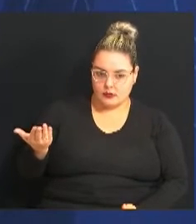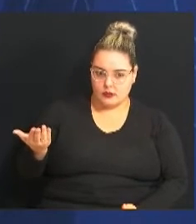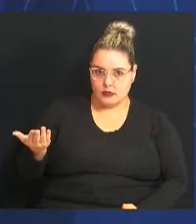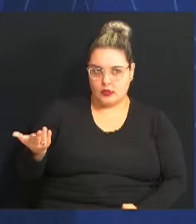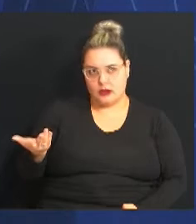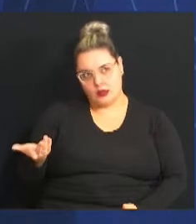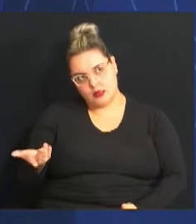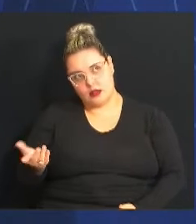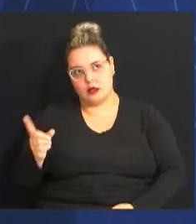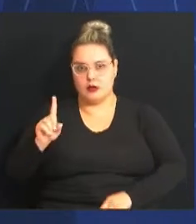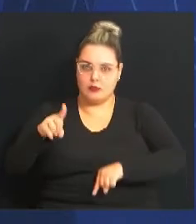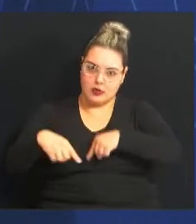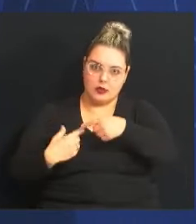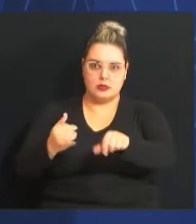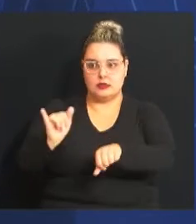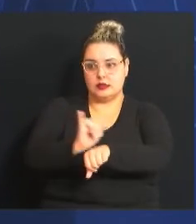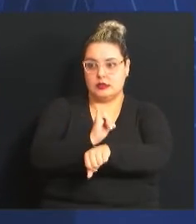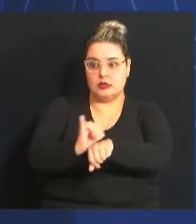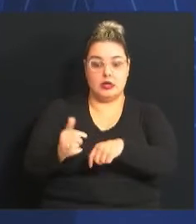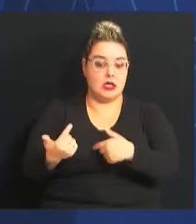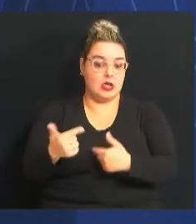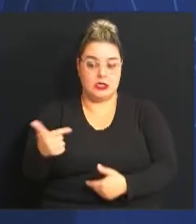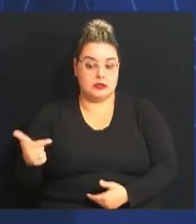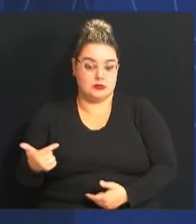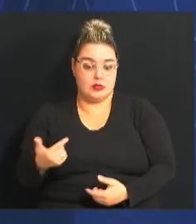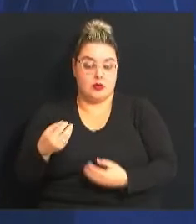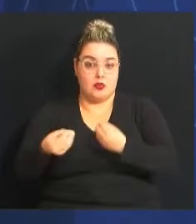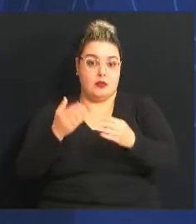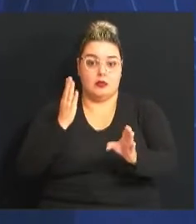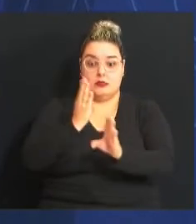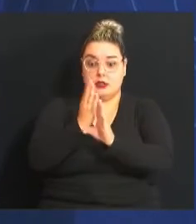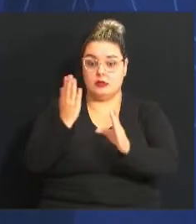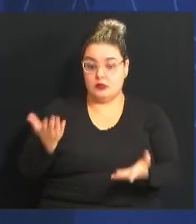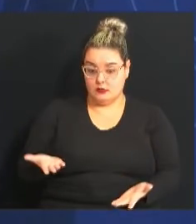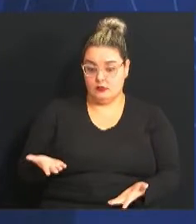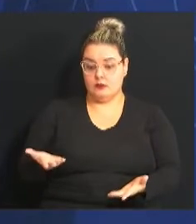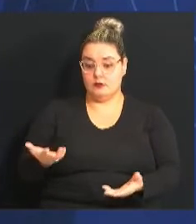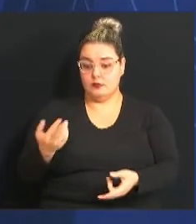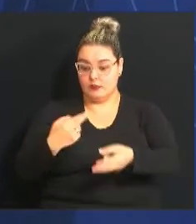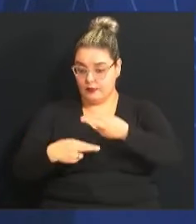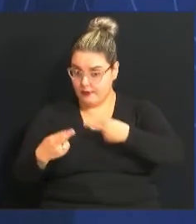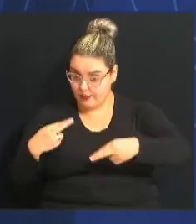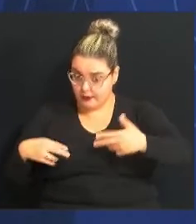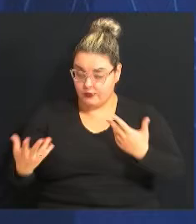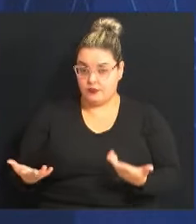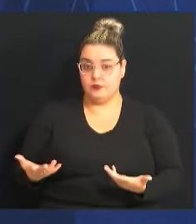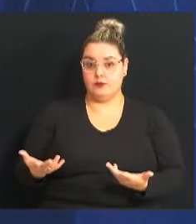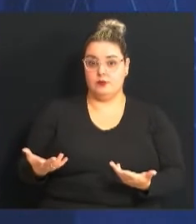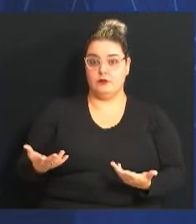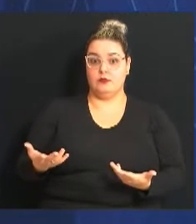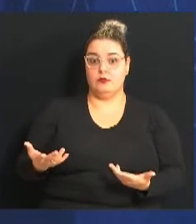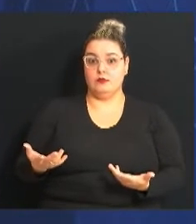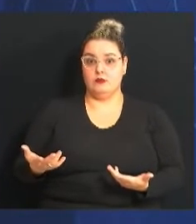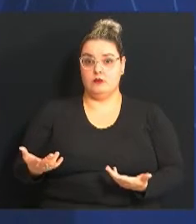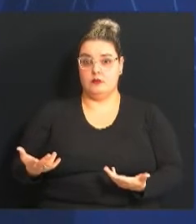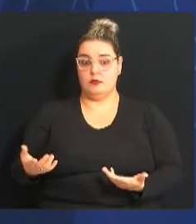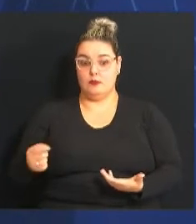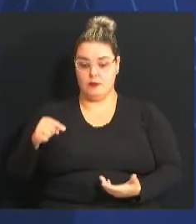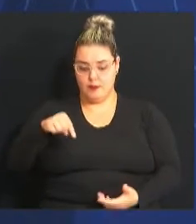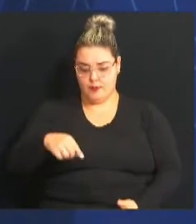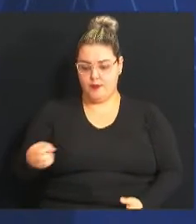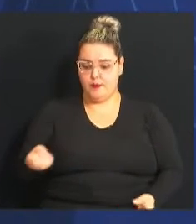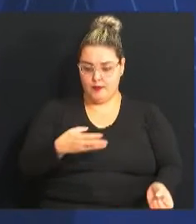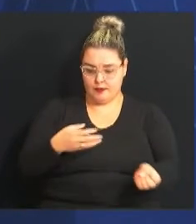porque às vezes na correria a pessoa não tem como se encontrar, mas ela está se relacionando? É algo dessa atual geração? É algo que